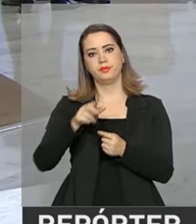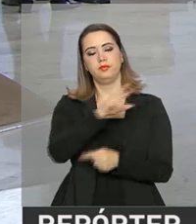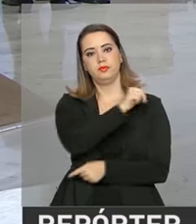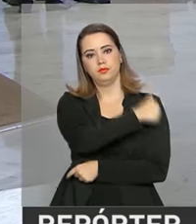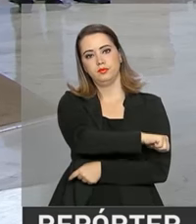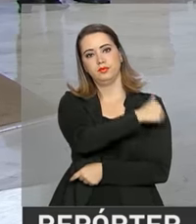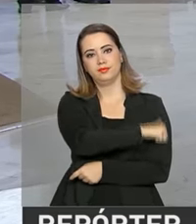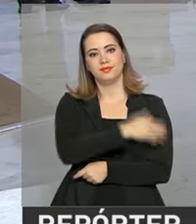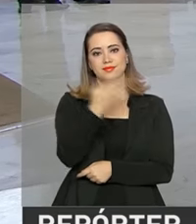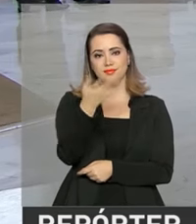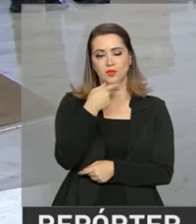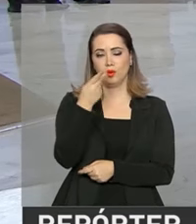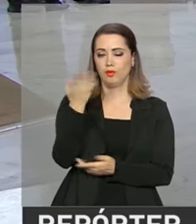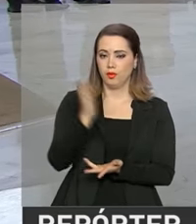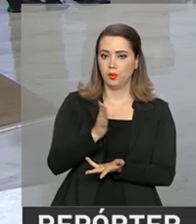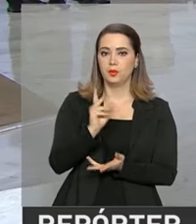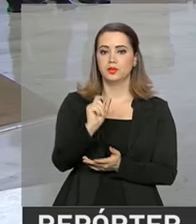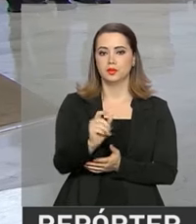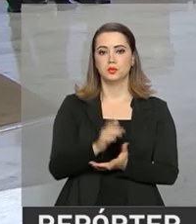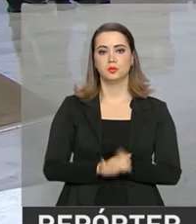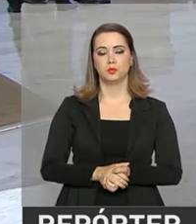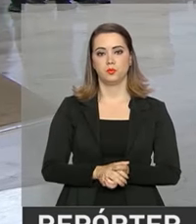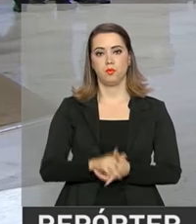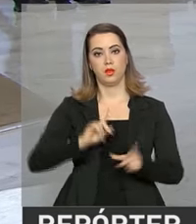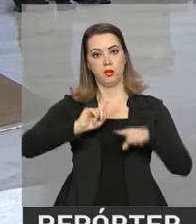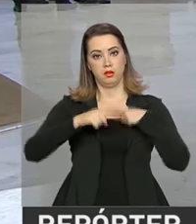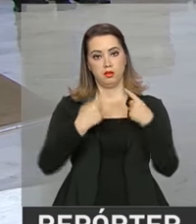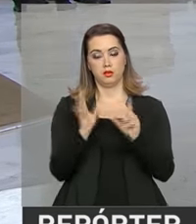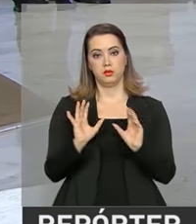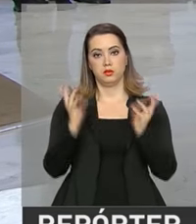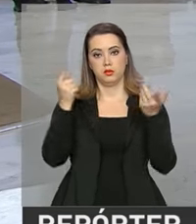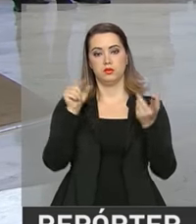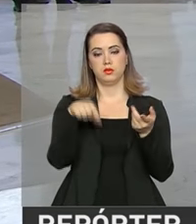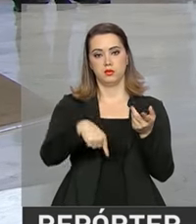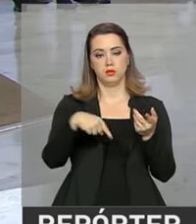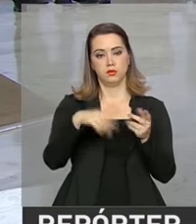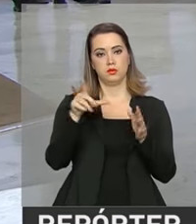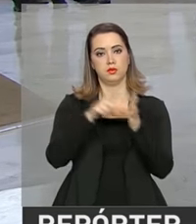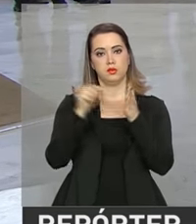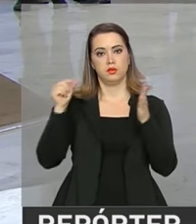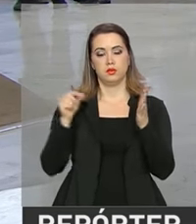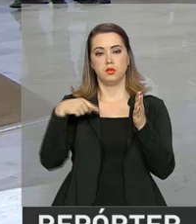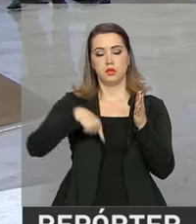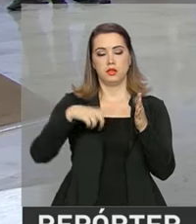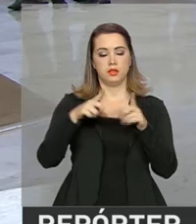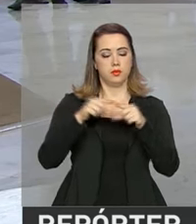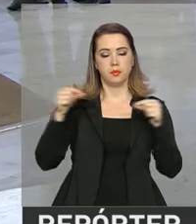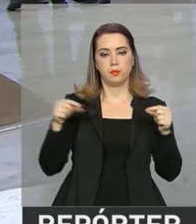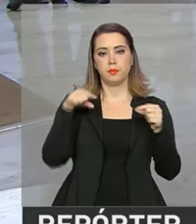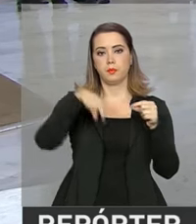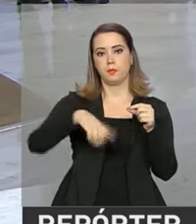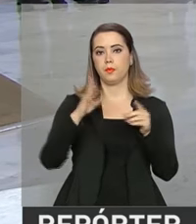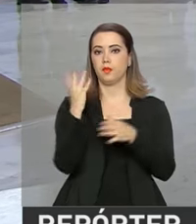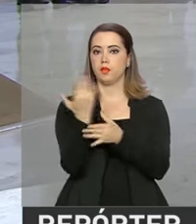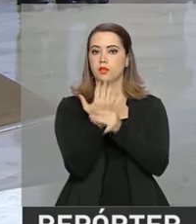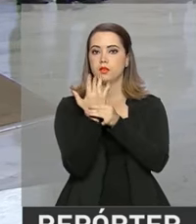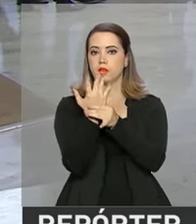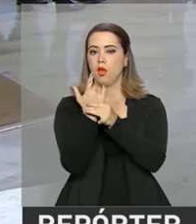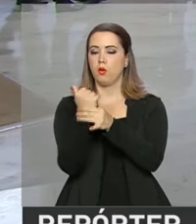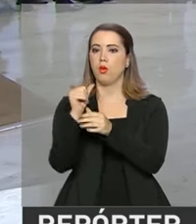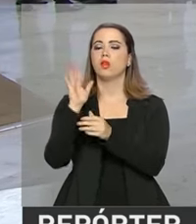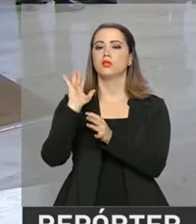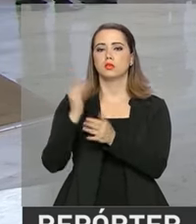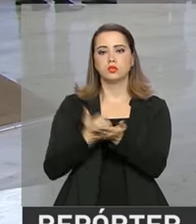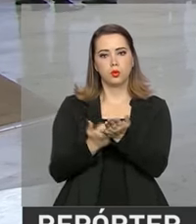pouco aqui no Palácio do Planalto. Depois dessa cerimônia aqui em Brasília, a tocha paralímpica ela vai fazer uma peregrinação